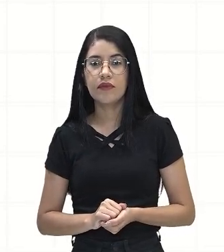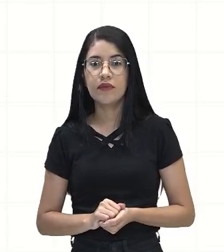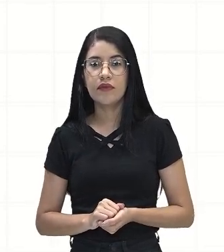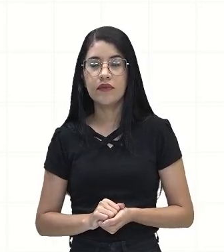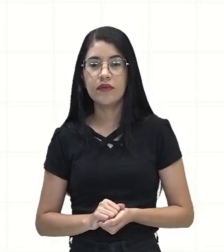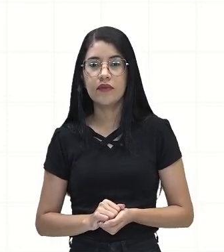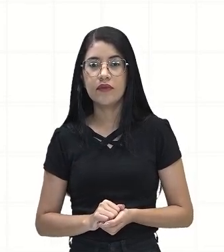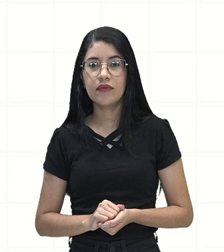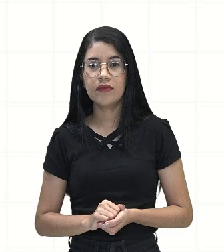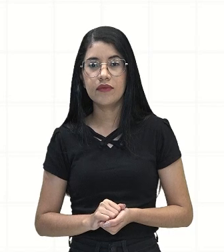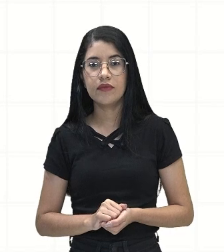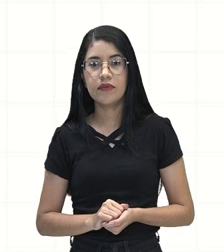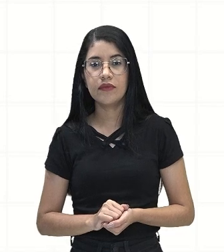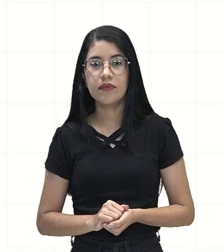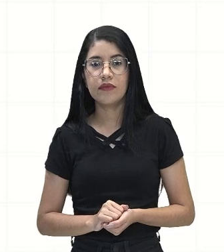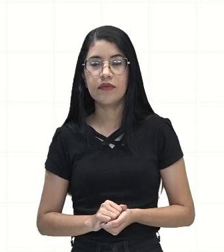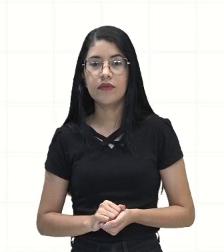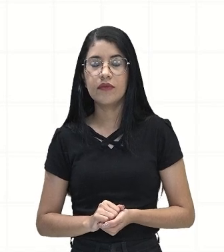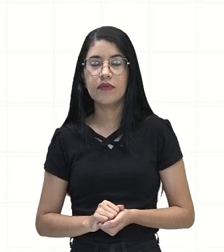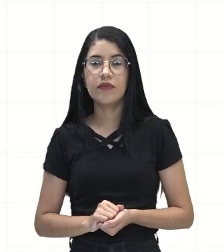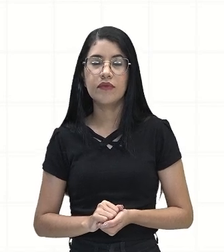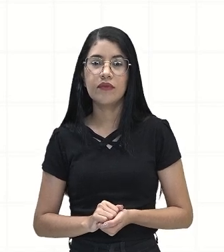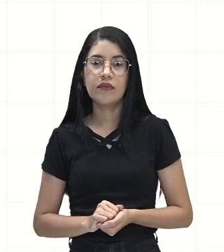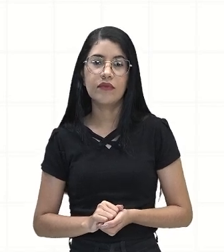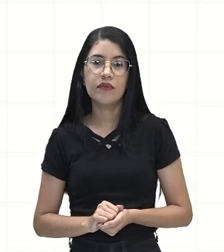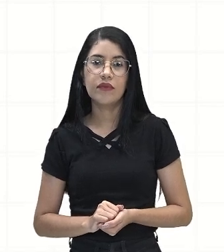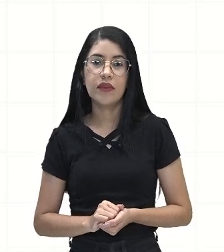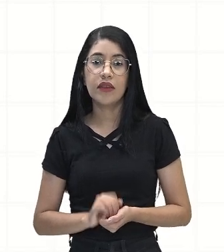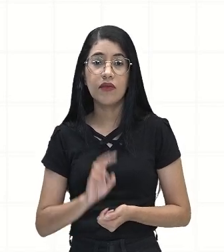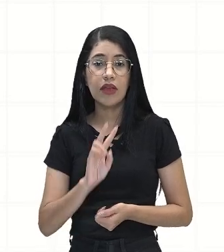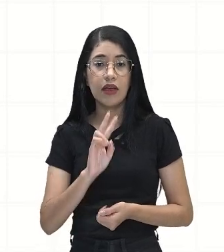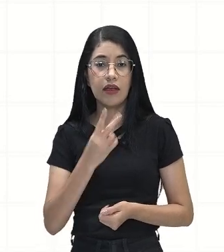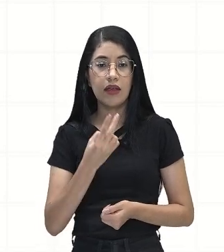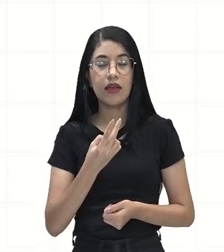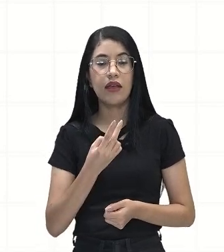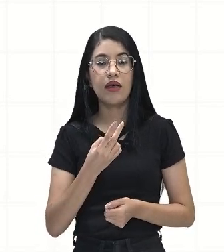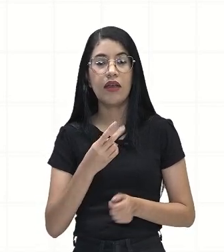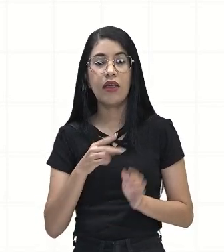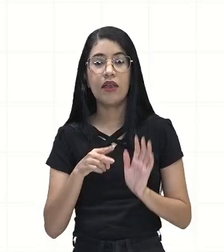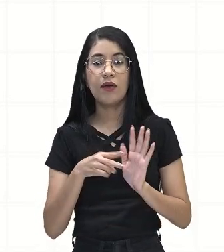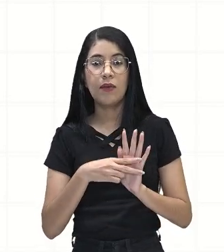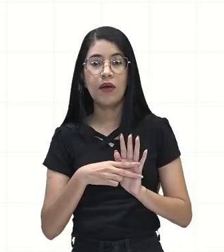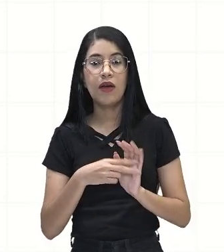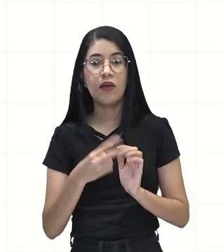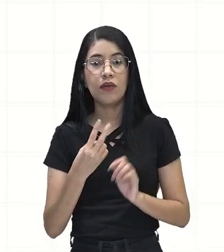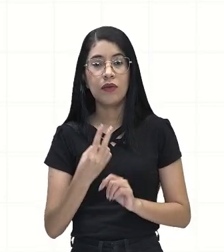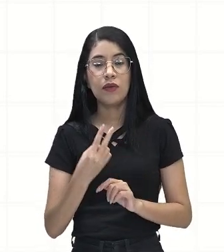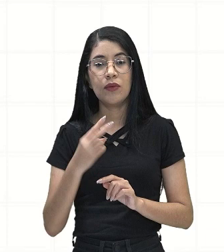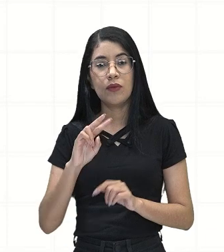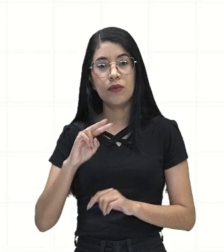vezes 5. Beleza? Então, H vai ser igual a